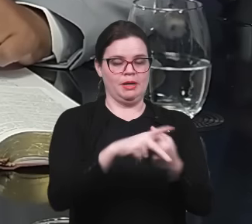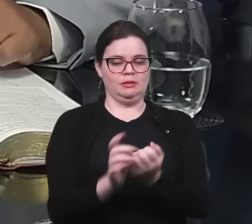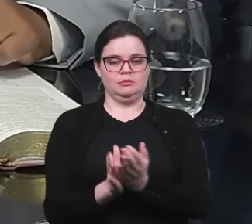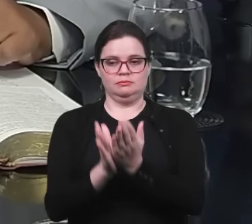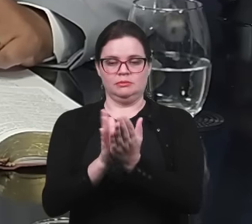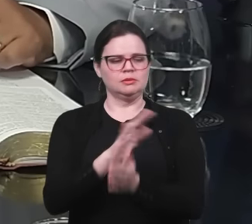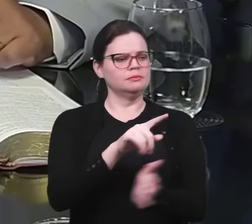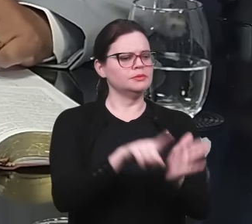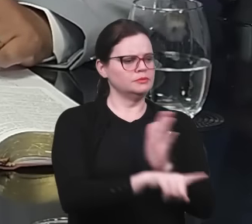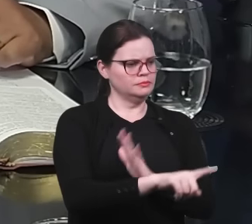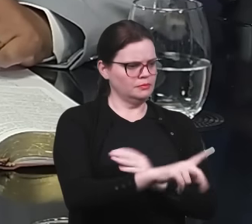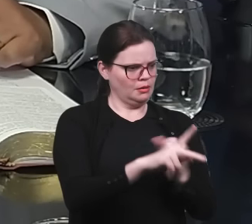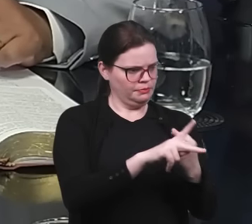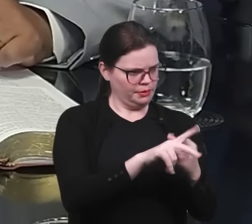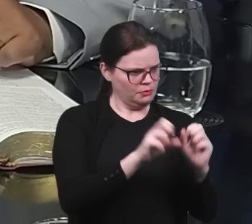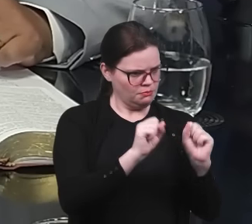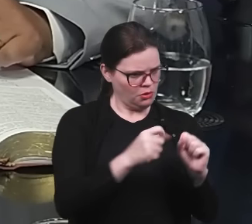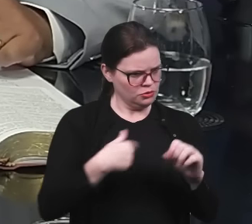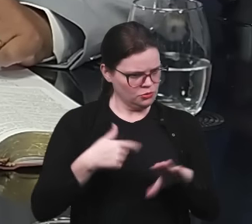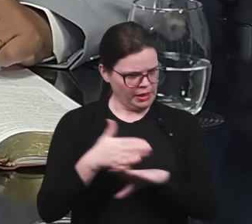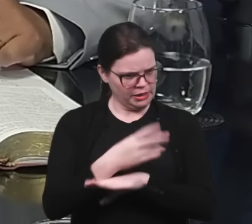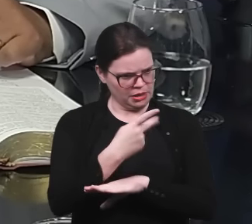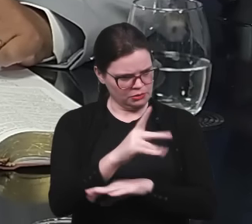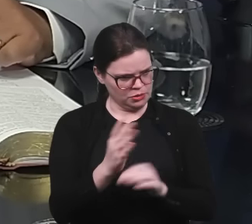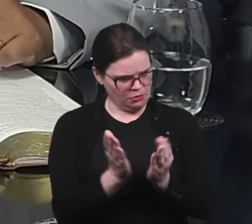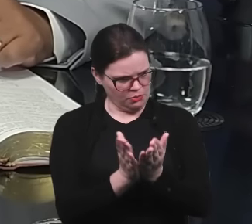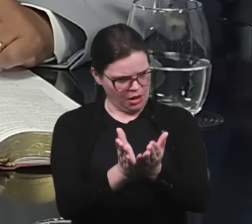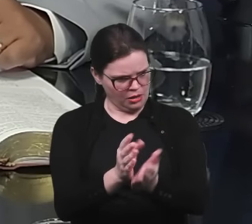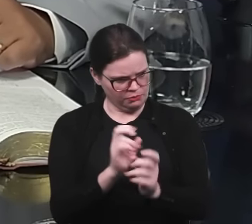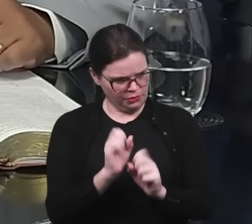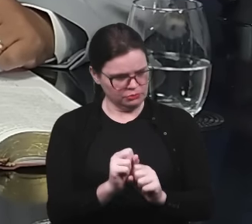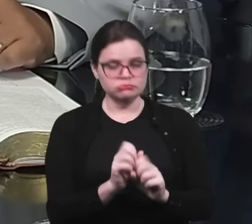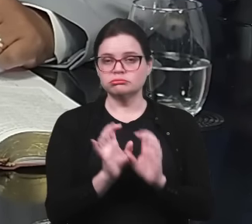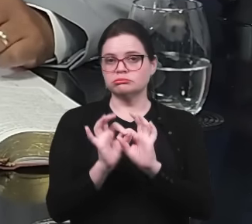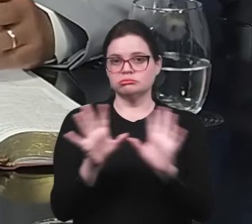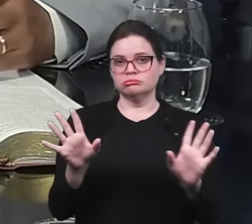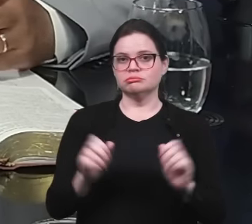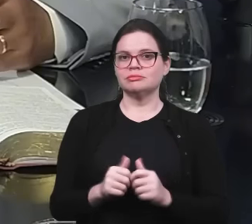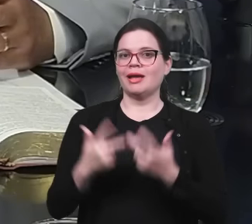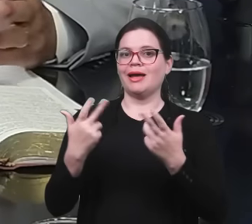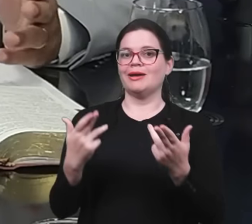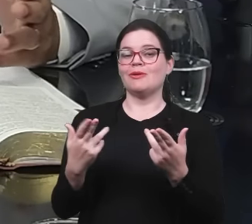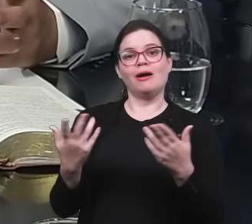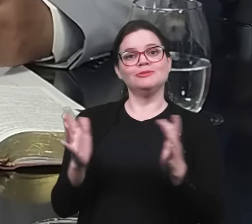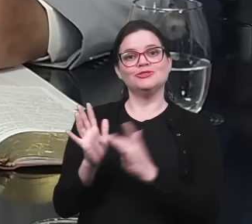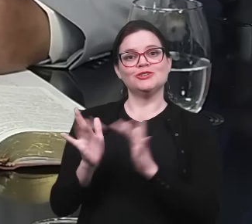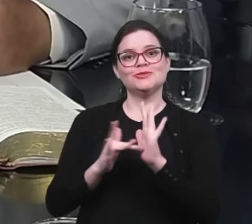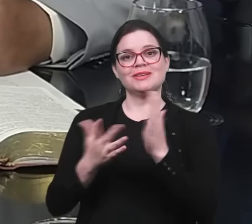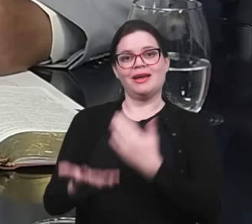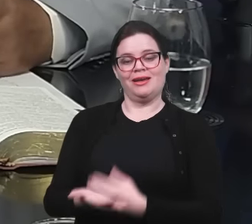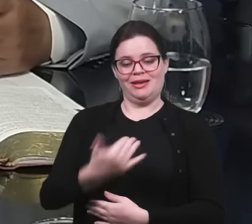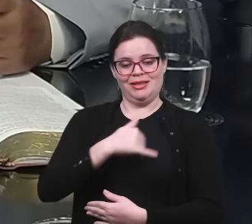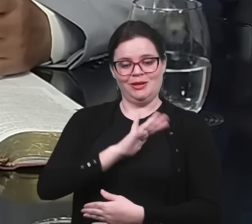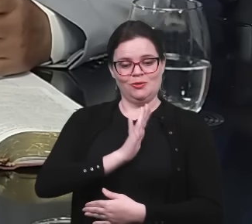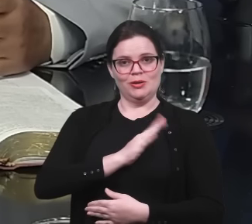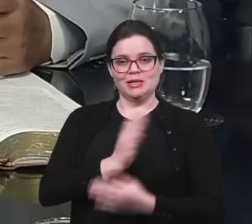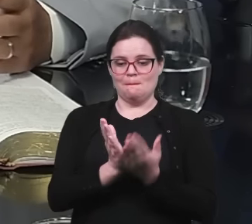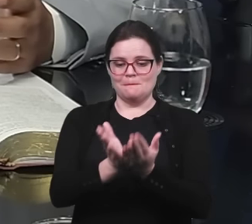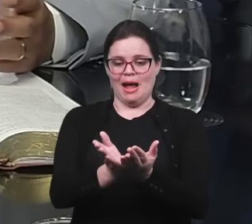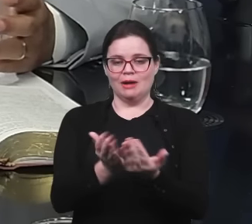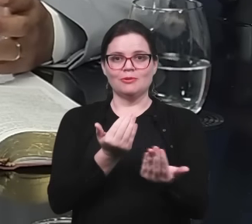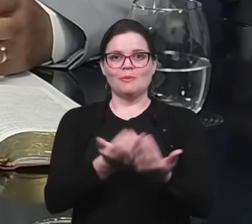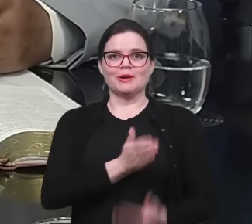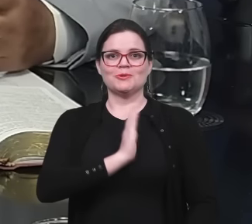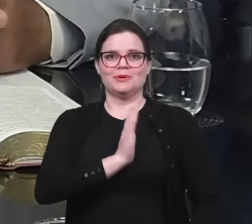deixou. Então, Jesus, ele quer entrar na nossa vida, quer entrar no nosso barco. Aí o barco